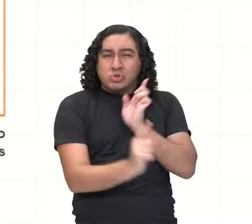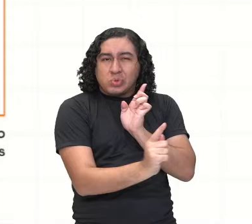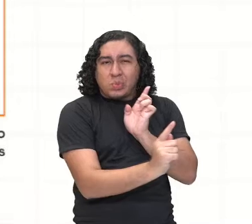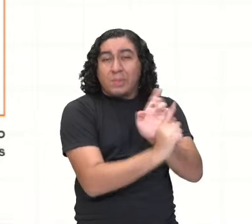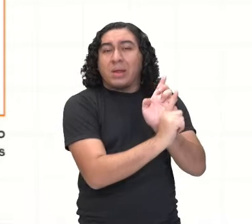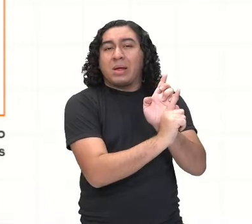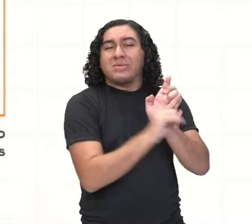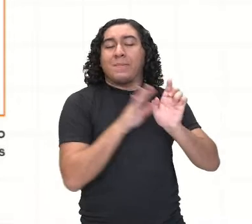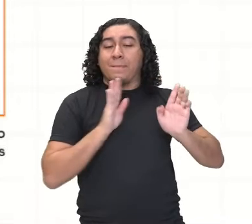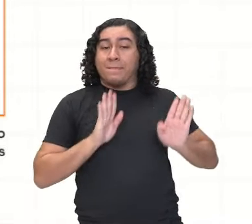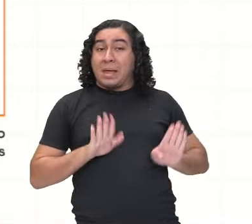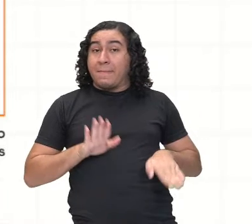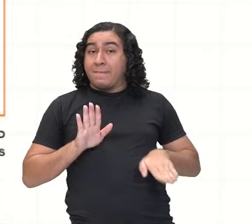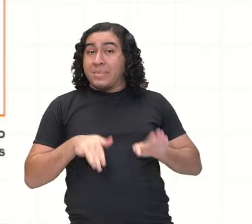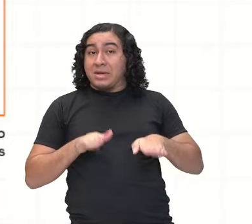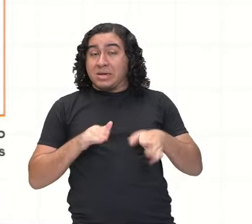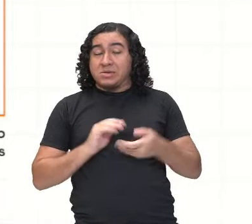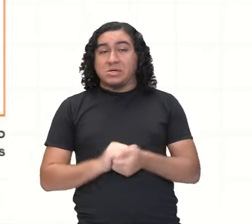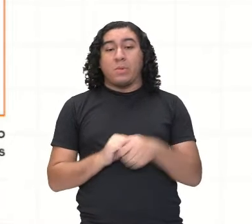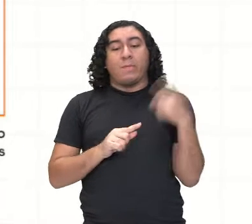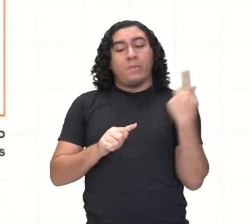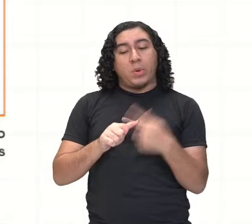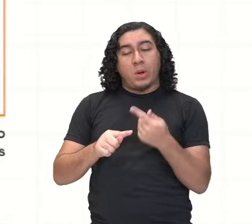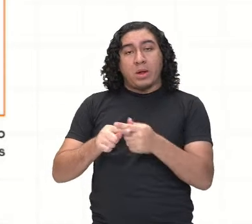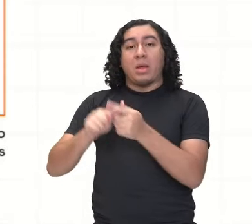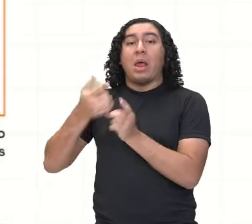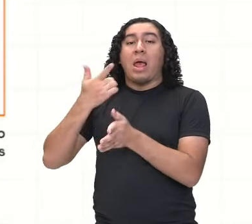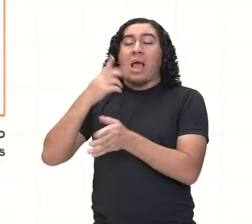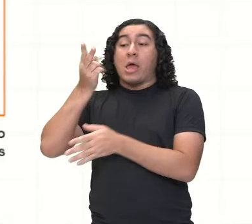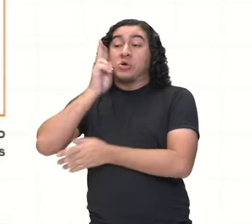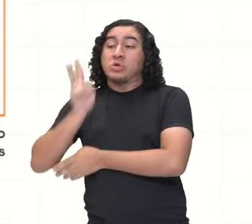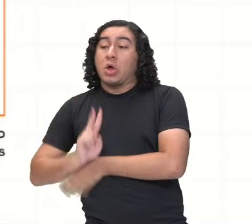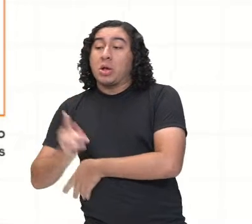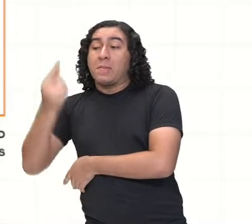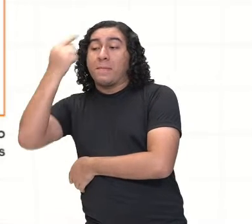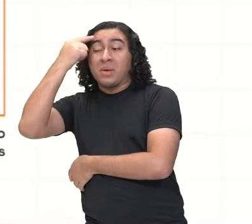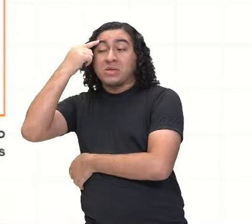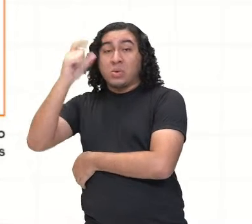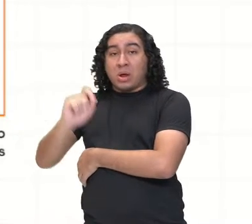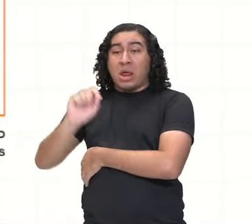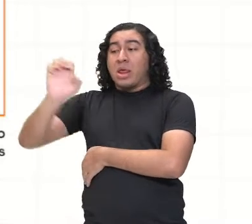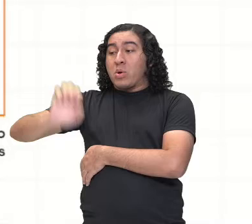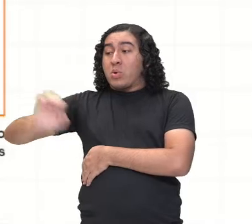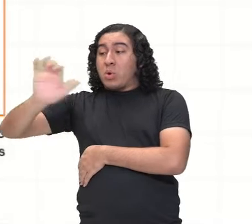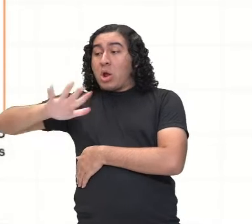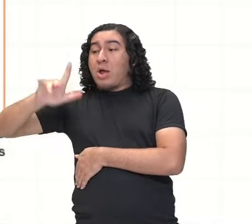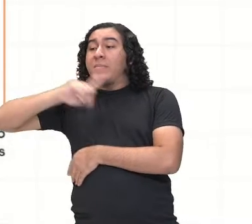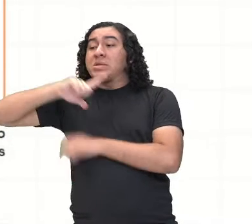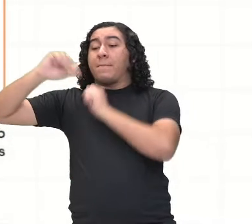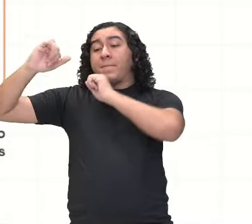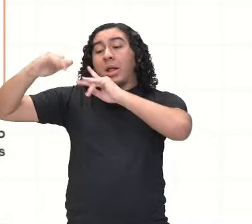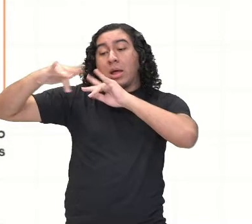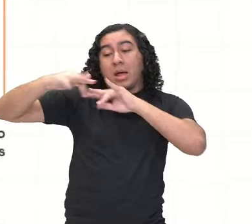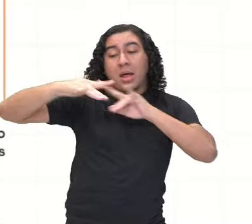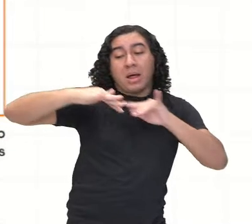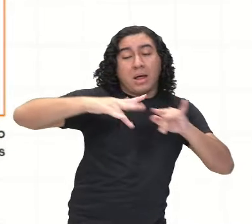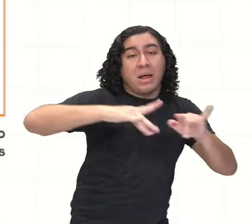muito tempo, a historiografia ela vai tratar essa chegada dos europeus dessa forma, como se eles